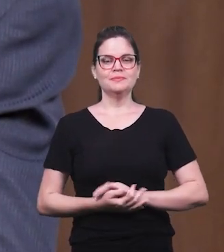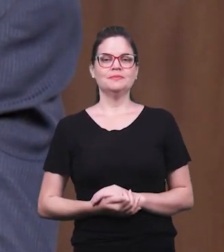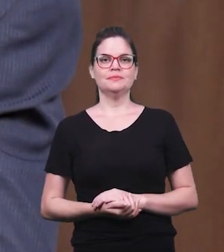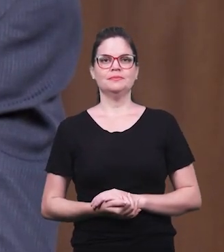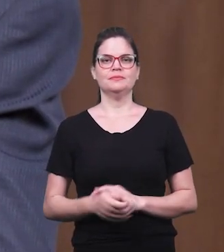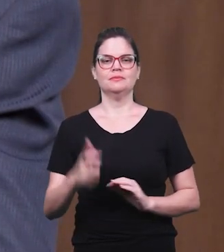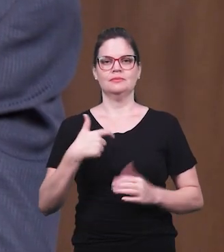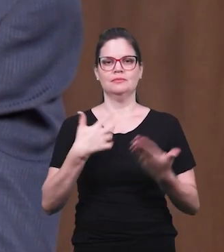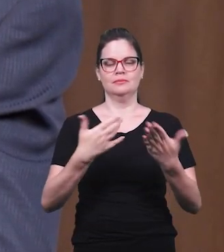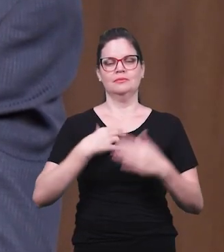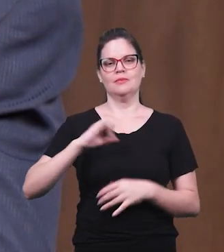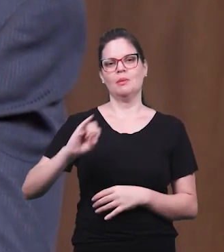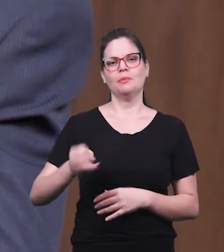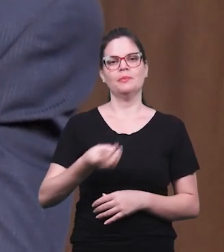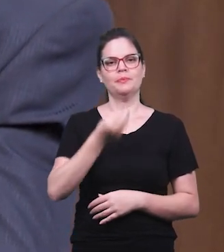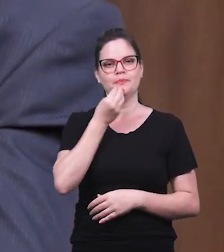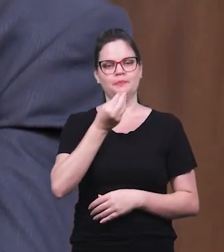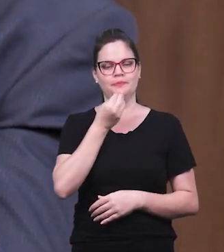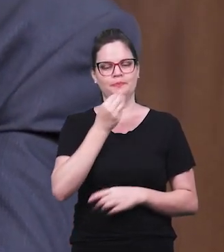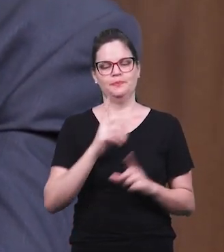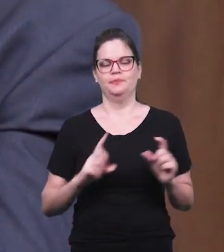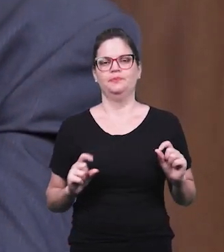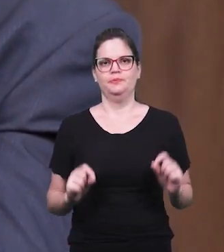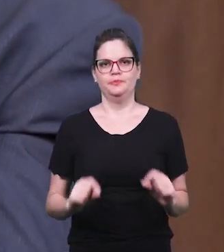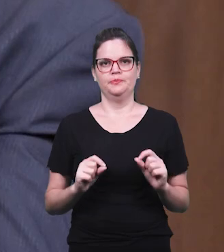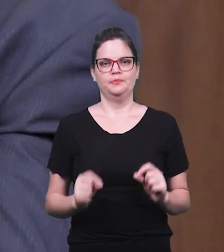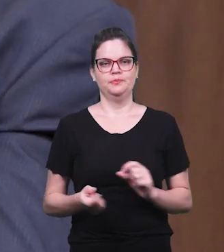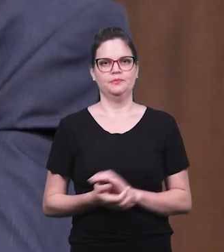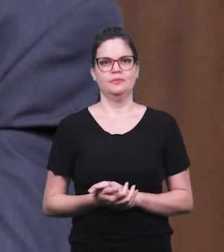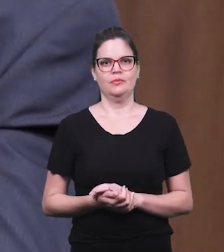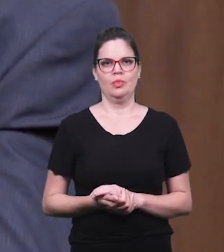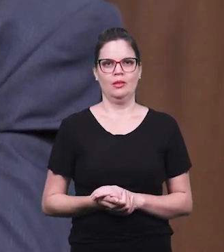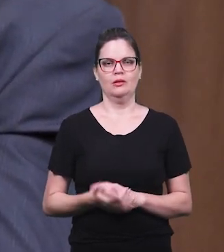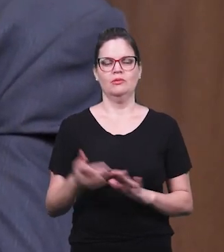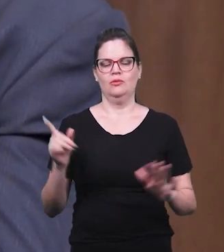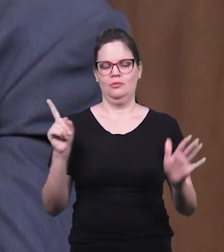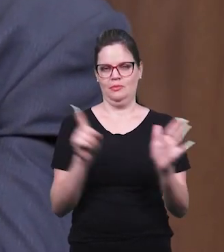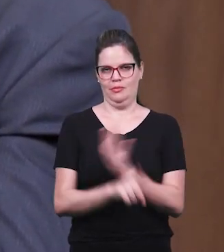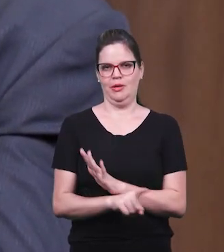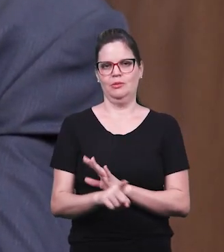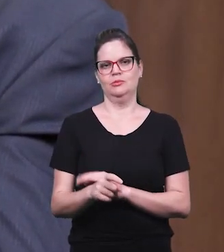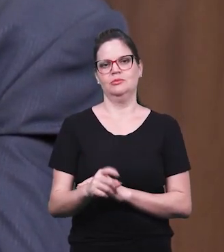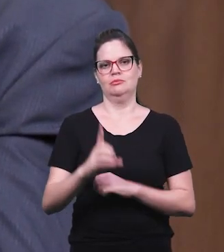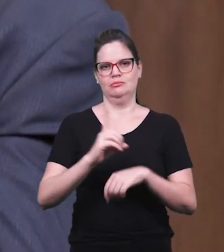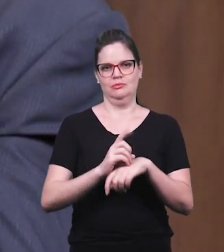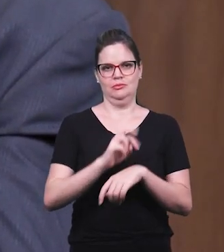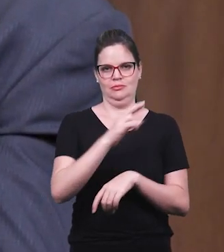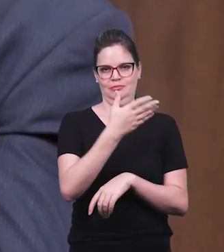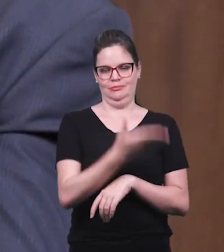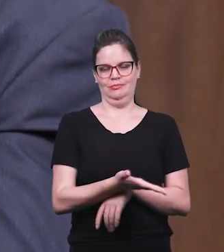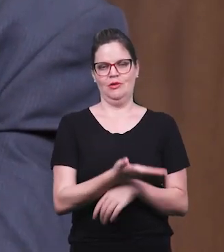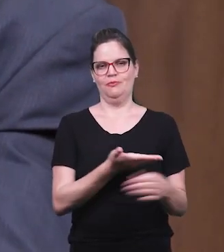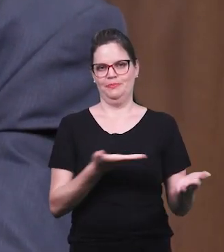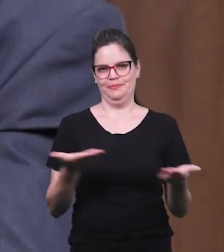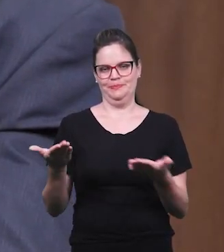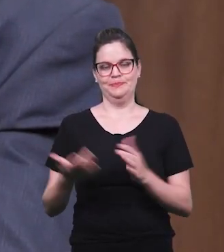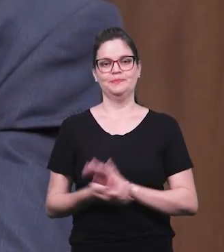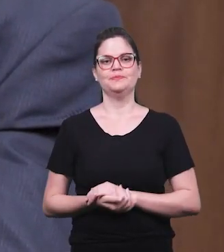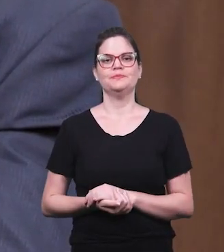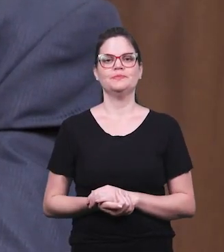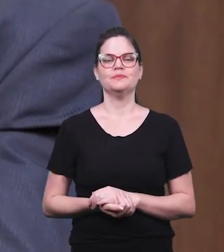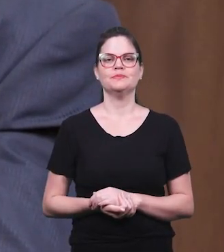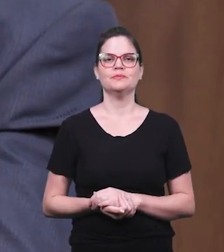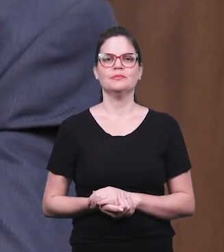e eu queria aproveitar isso até para perguntar ao doutor Alessandro como